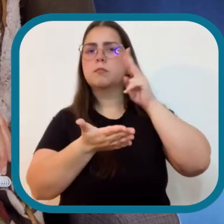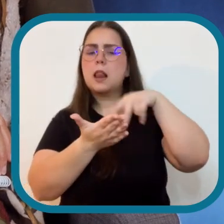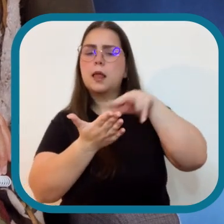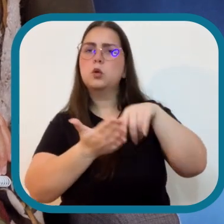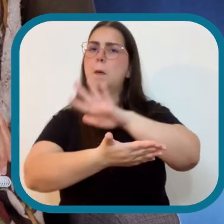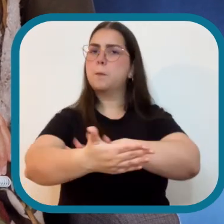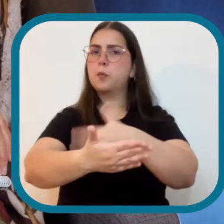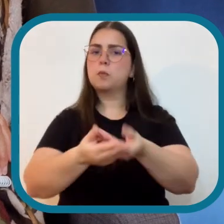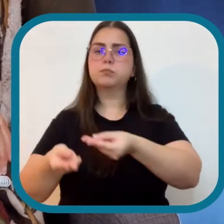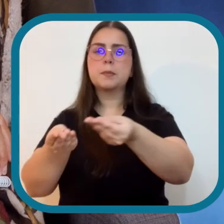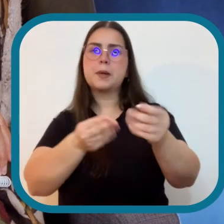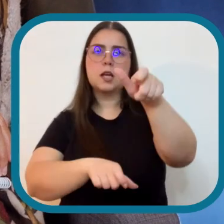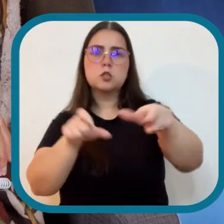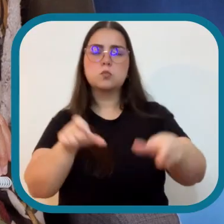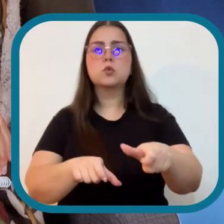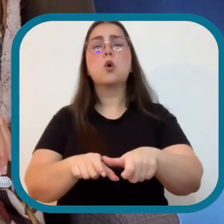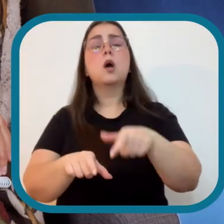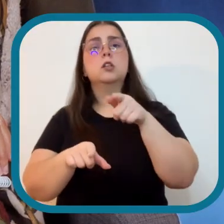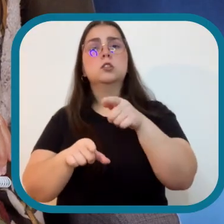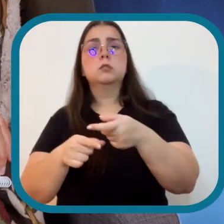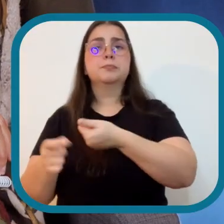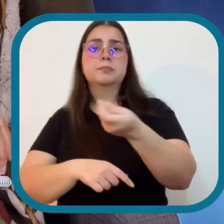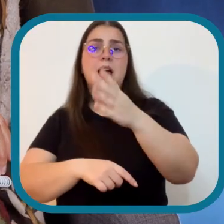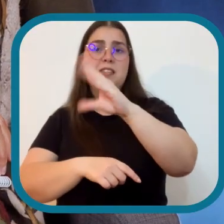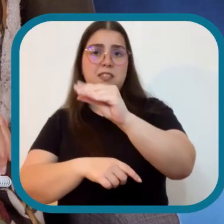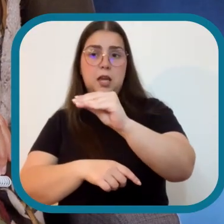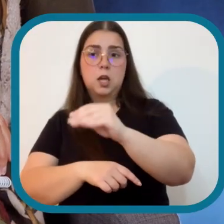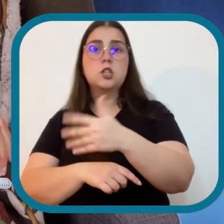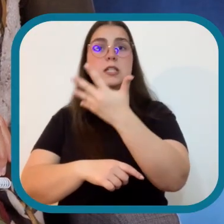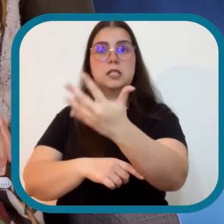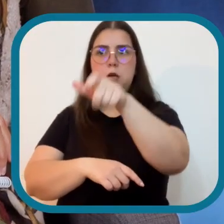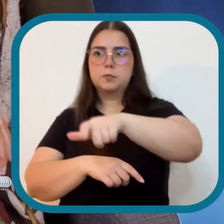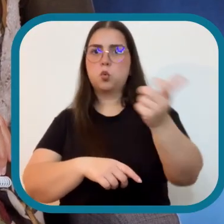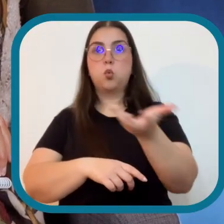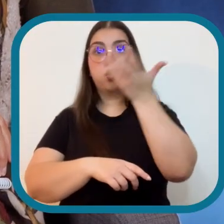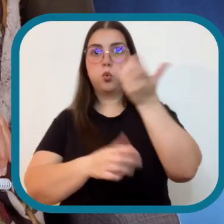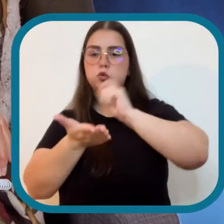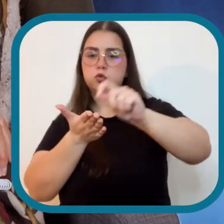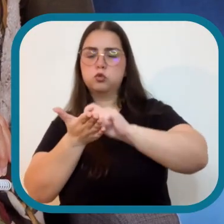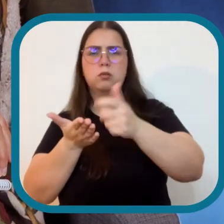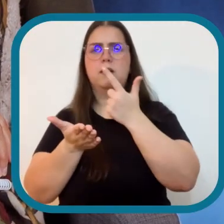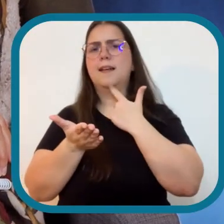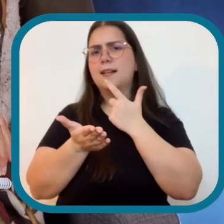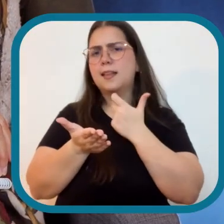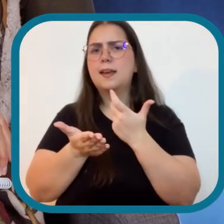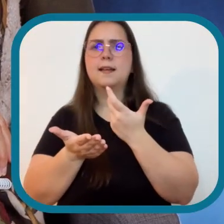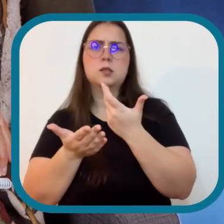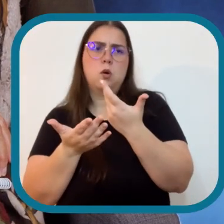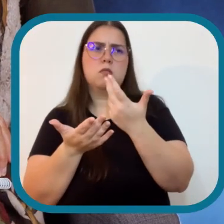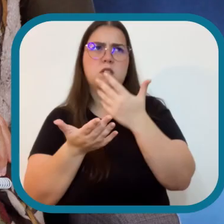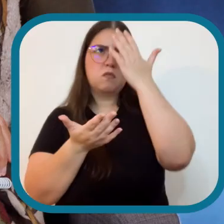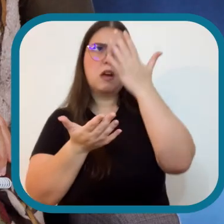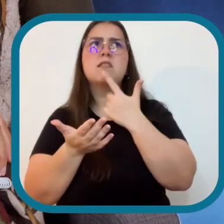10 poemas, 5 eram escritos por autores consagradíssimos ingleses e acho que ingleses